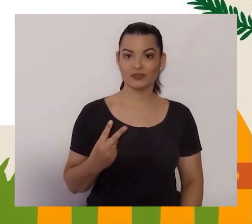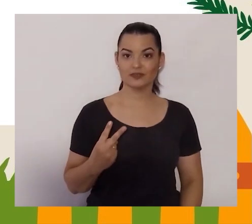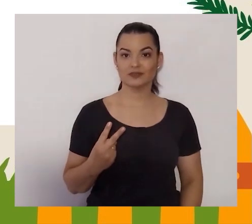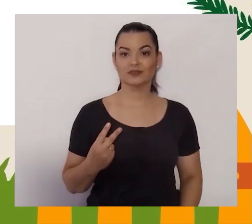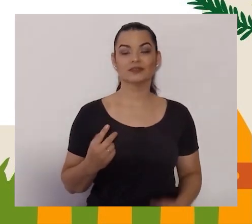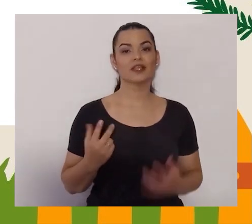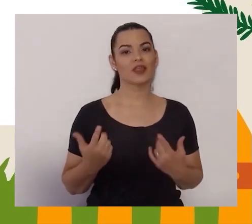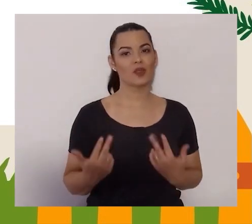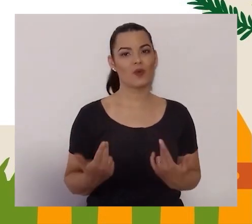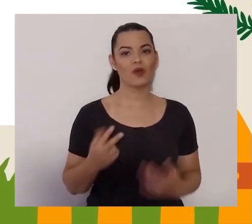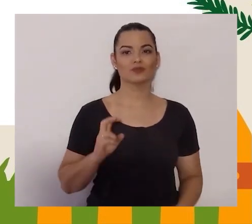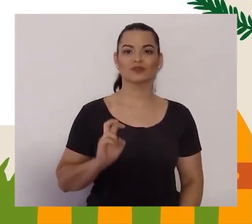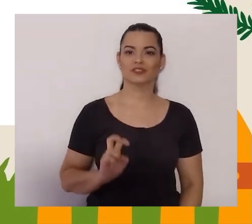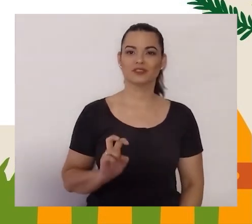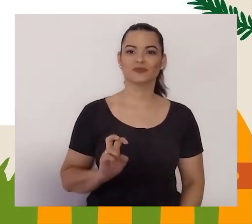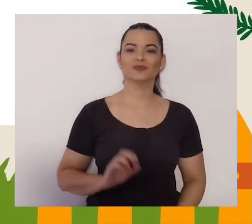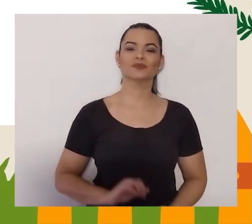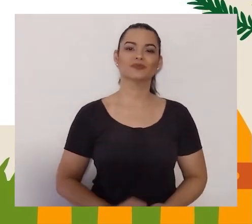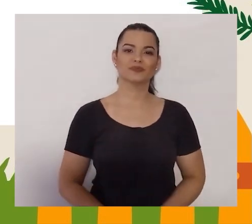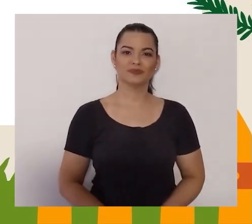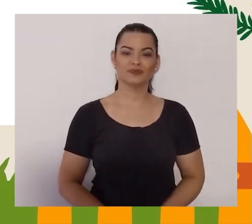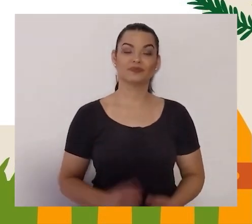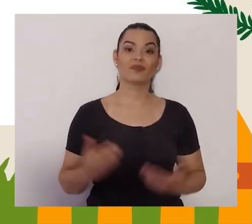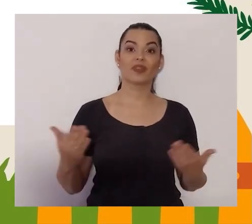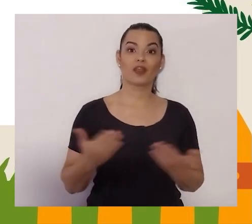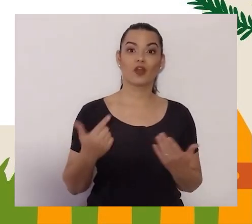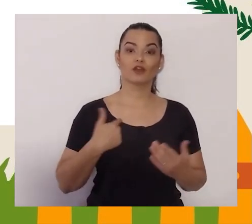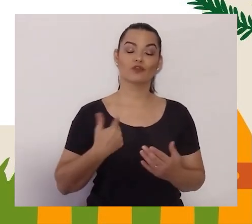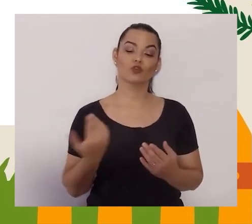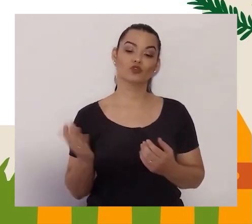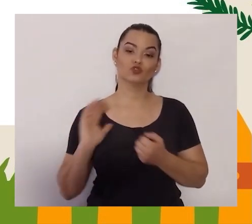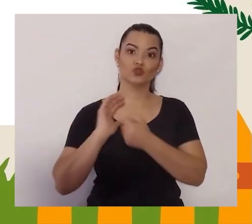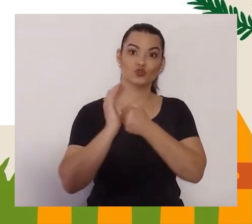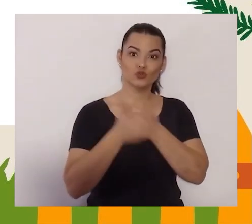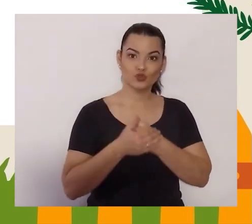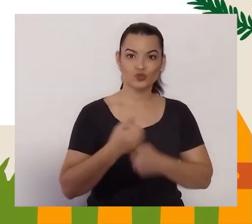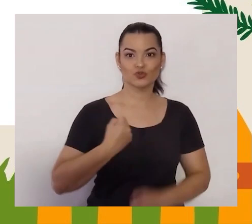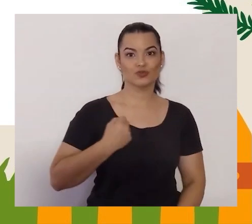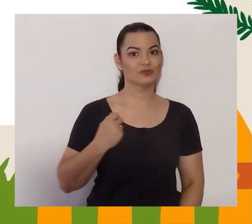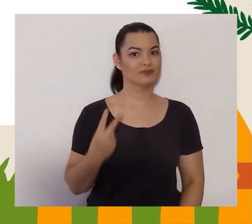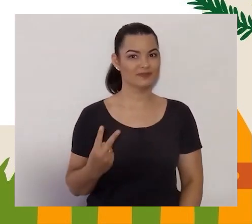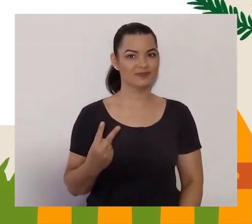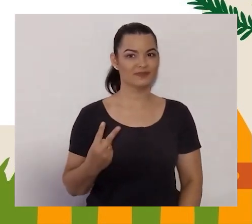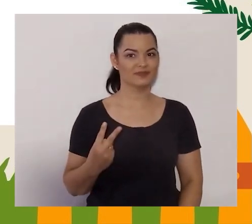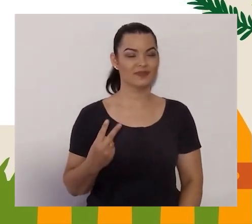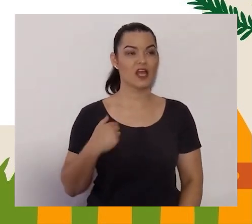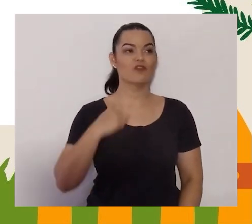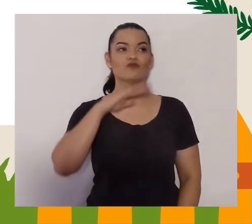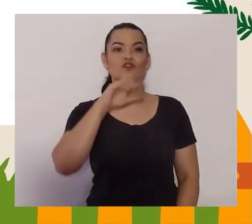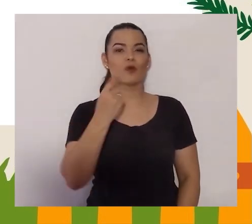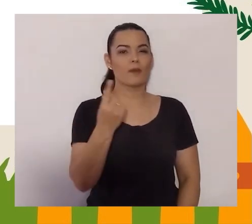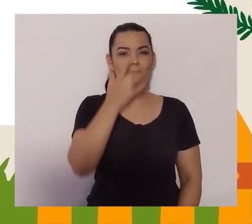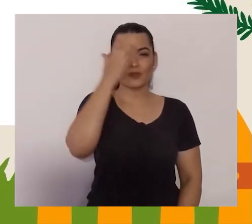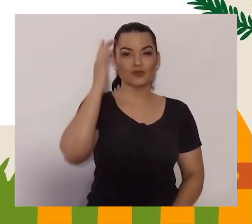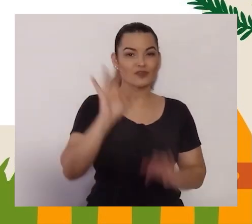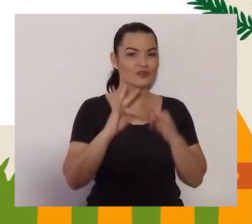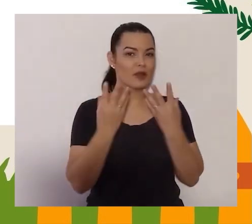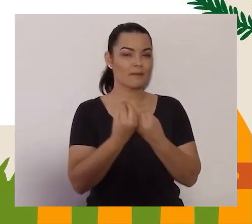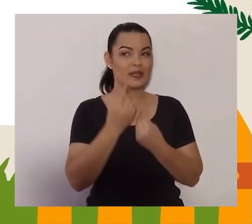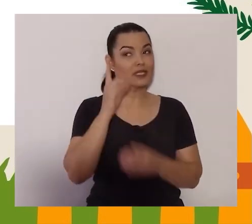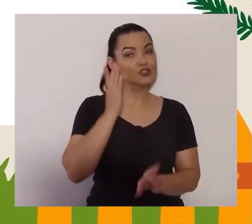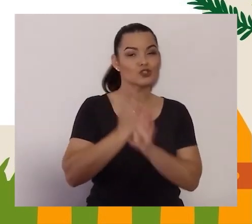a 5. Agora, eu vou esconder o número 2 e vou desafiar alguém da minha